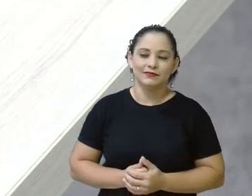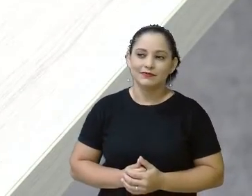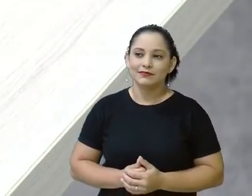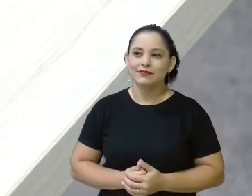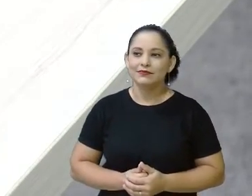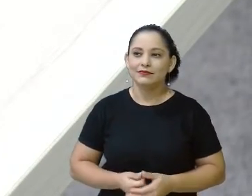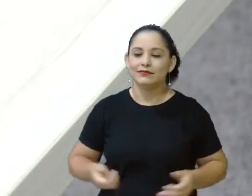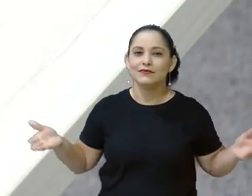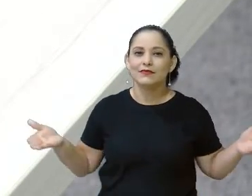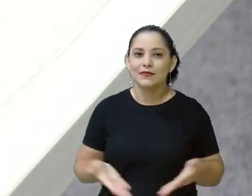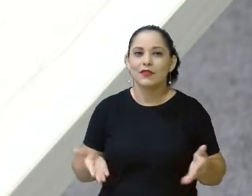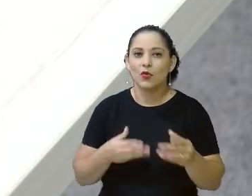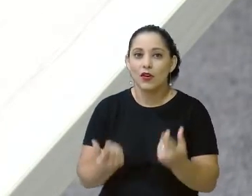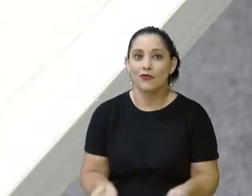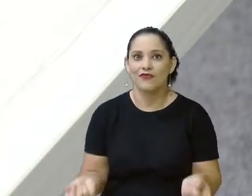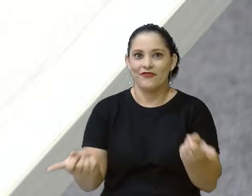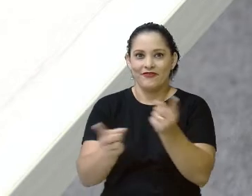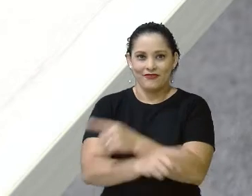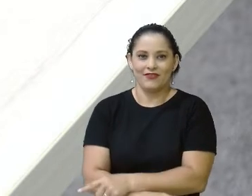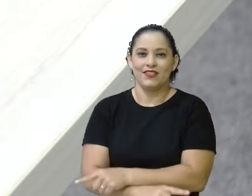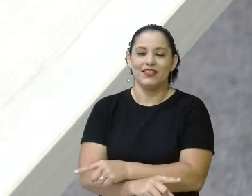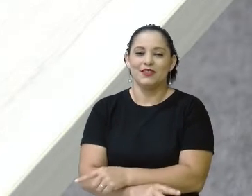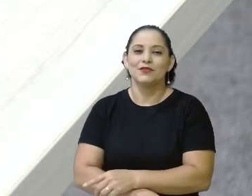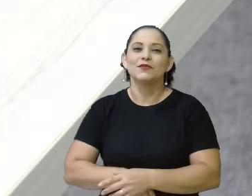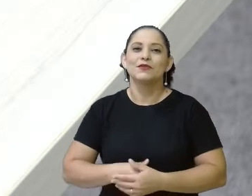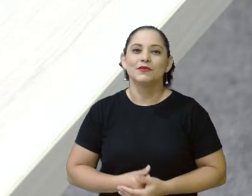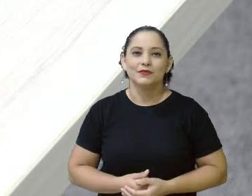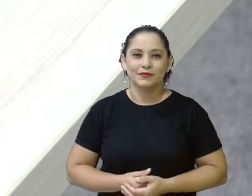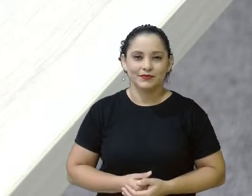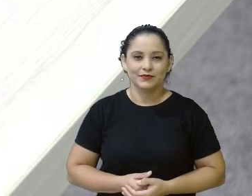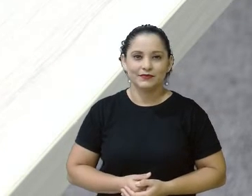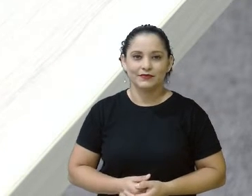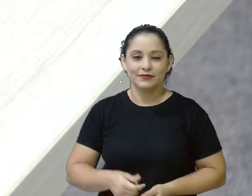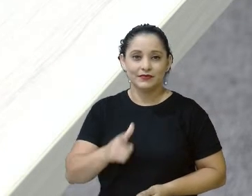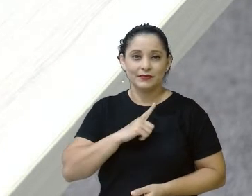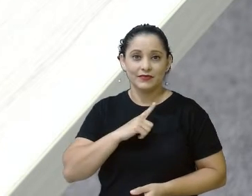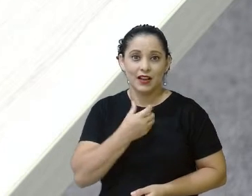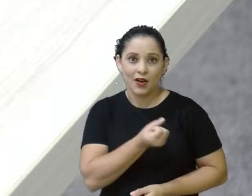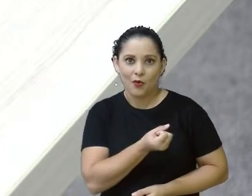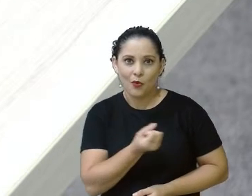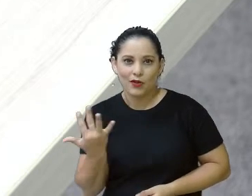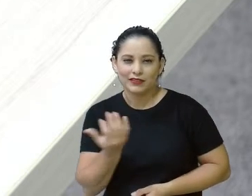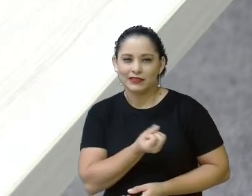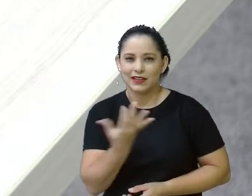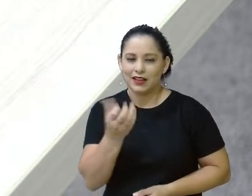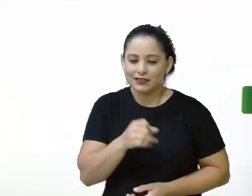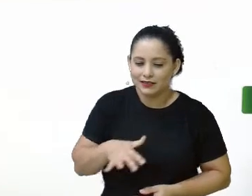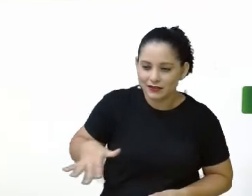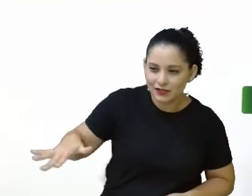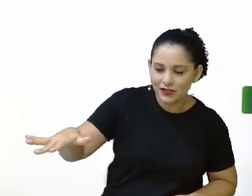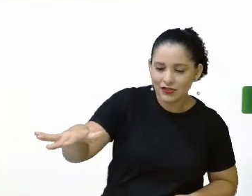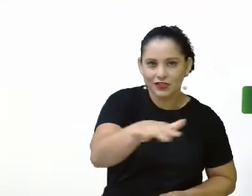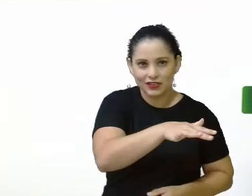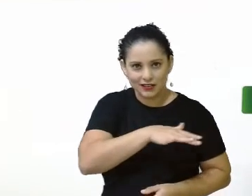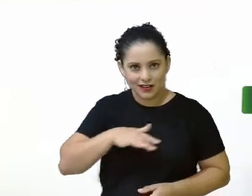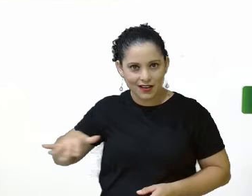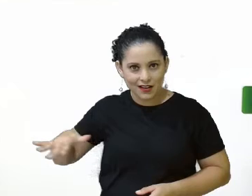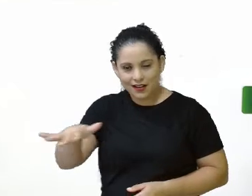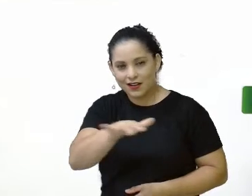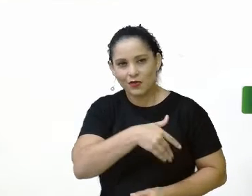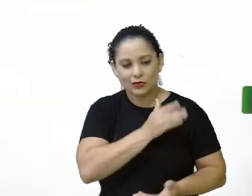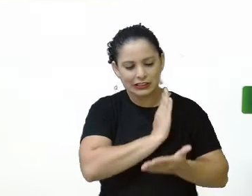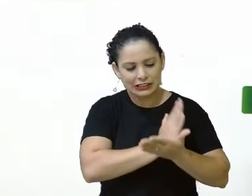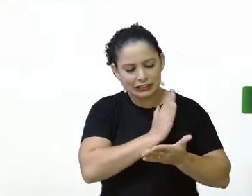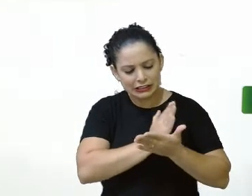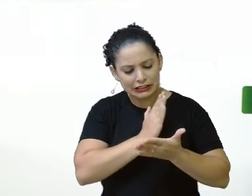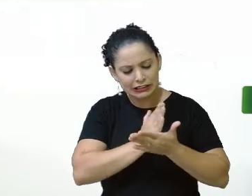vou fazer o sentido inverso hoje. No caso, eu vou colocar a quantidade total e dividir